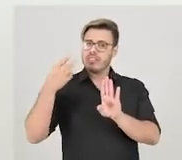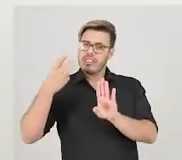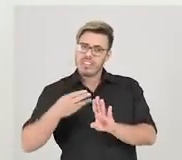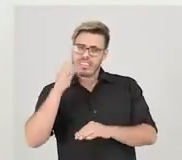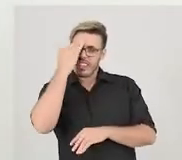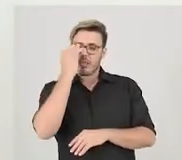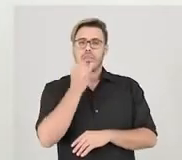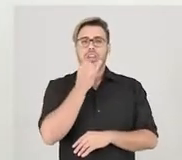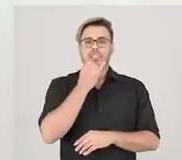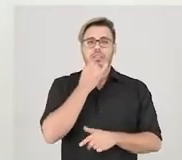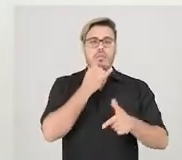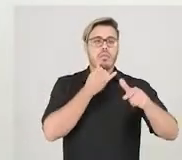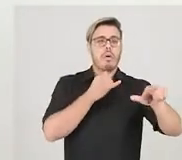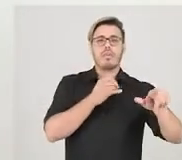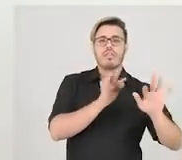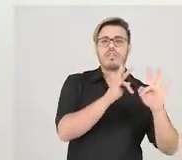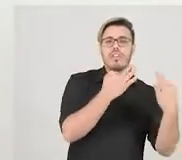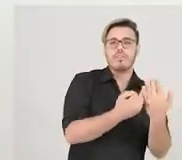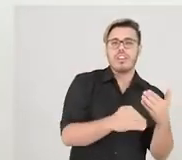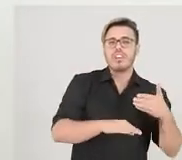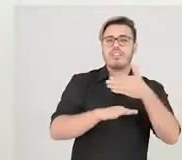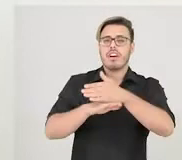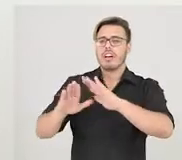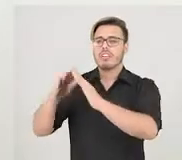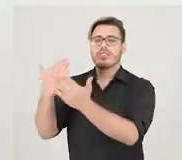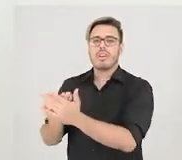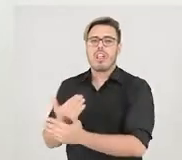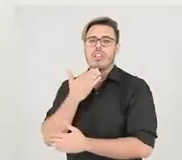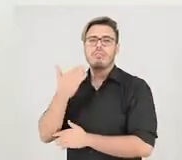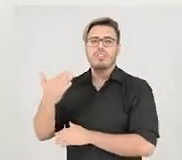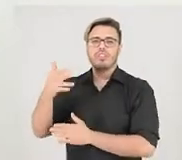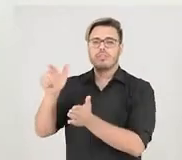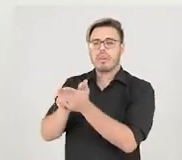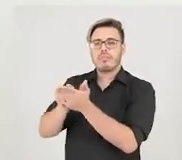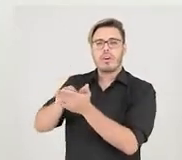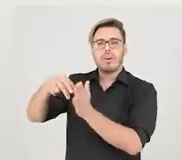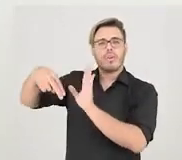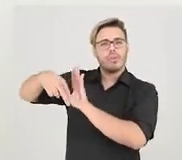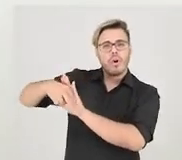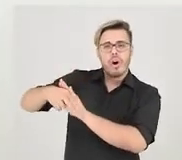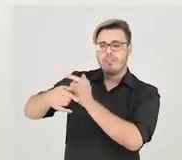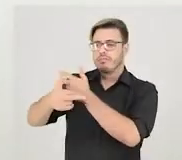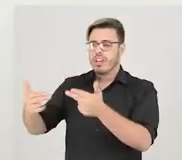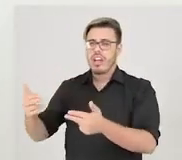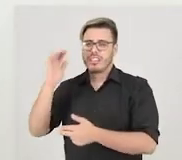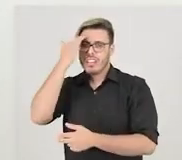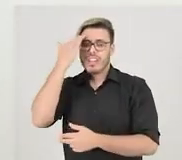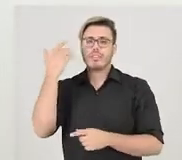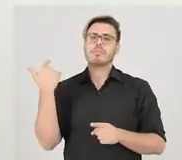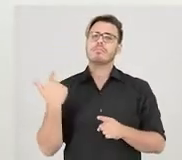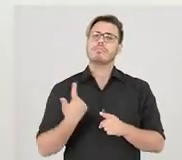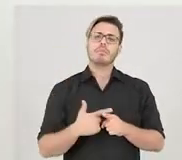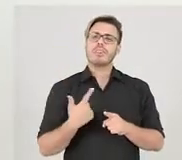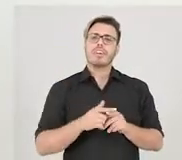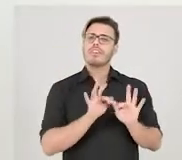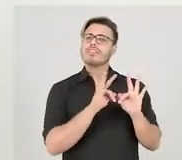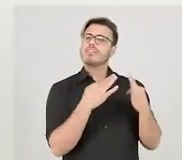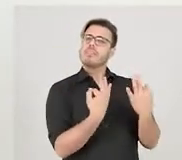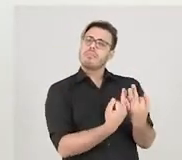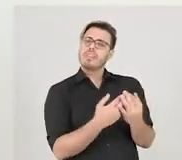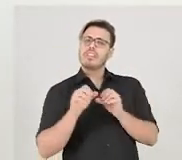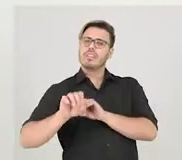pais dos meninos da educação especial chegam nas escolas e as pessoas falam, eu não posso mostrar o PEI. E isso é